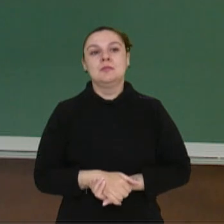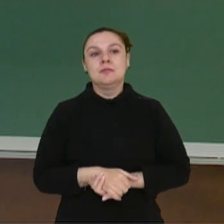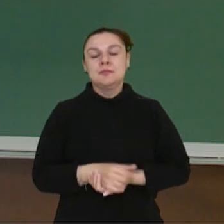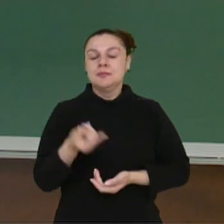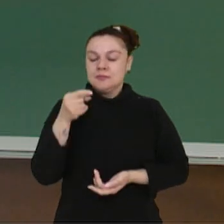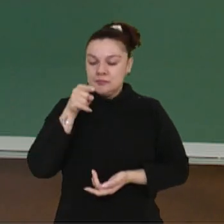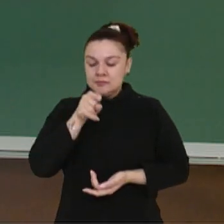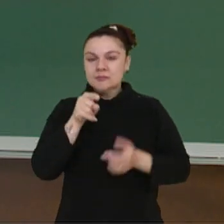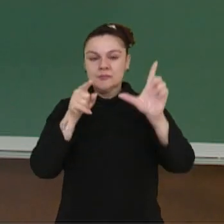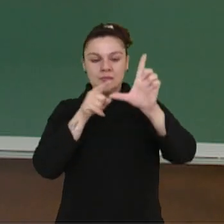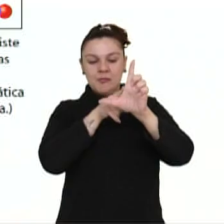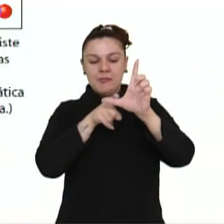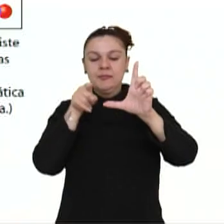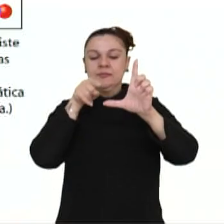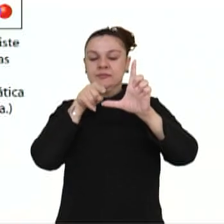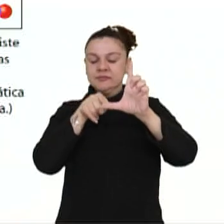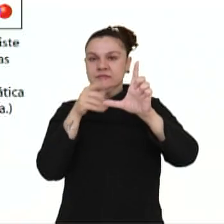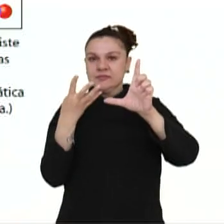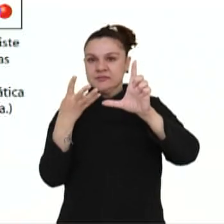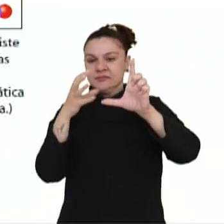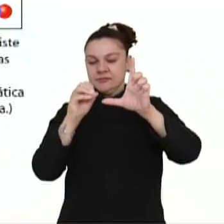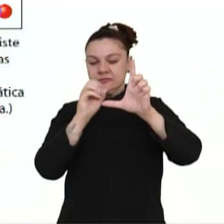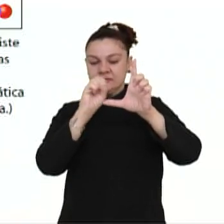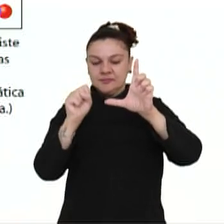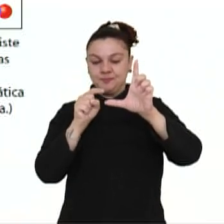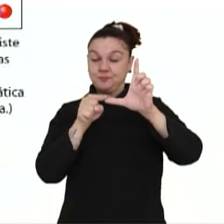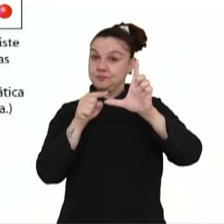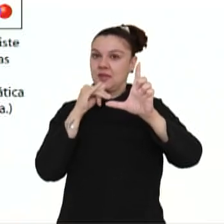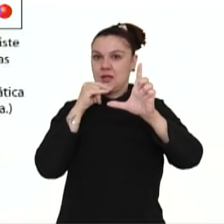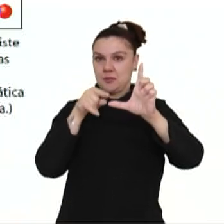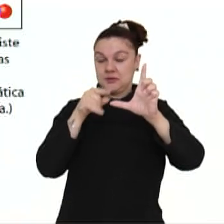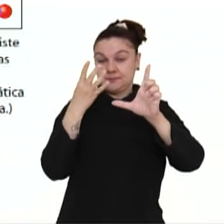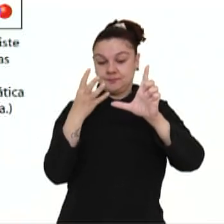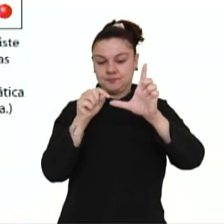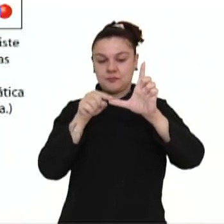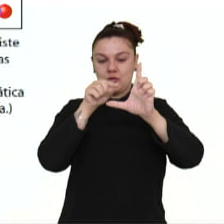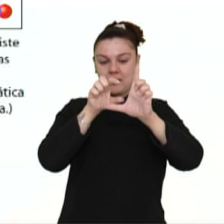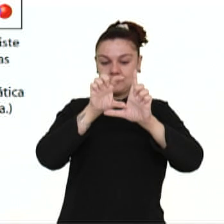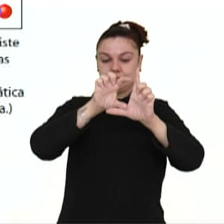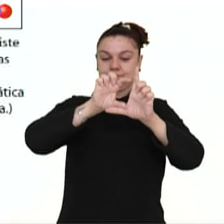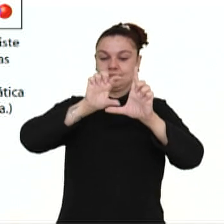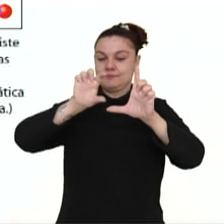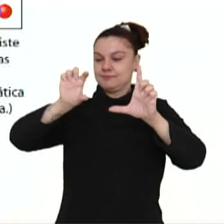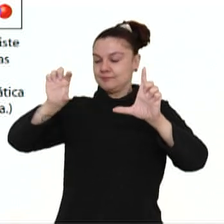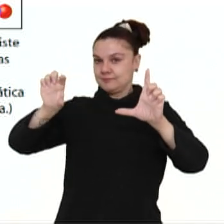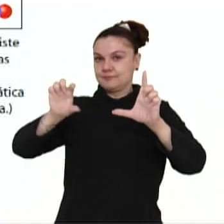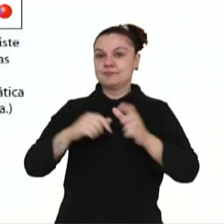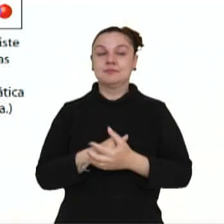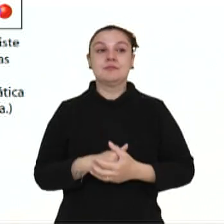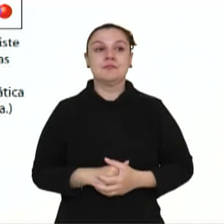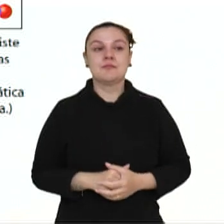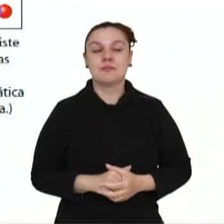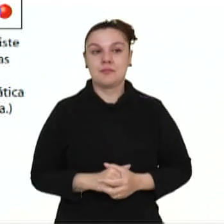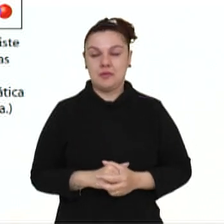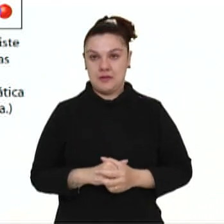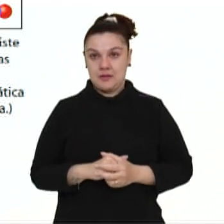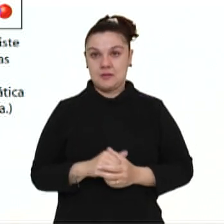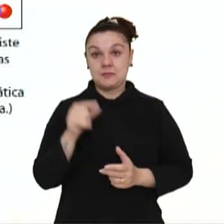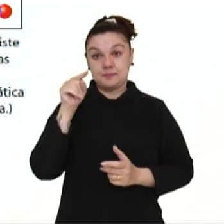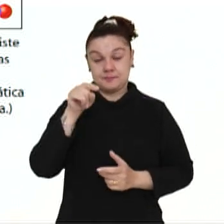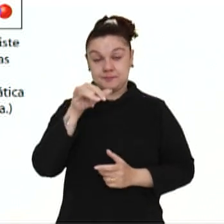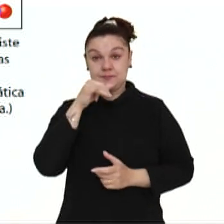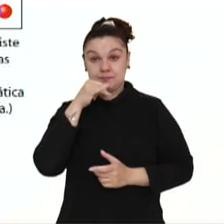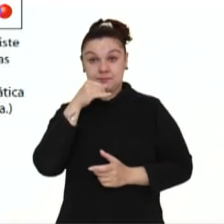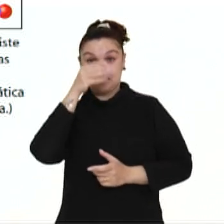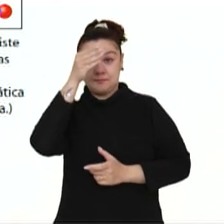desse ponto aqui, do instante 40 segundos para esse caso, eu tenho um equilíbrio entre as reações diretas e inversas nessa